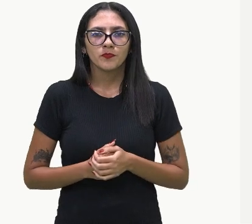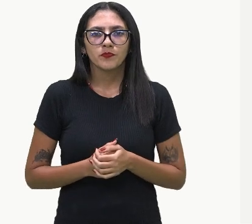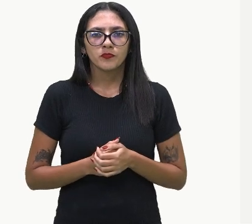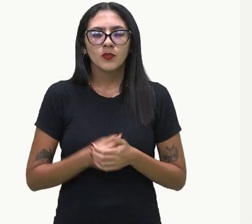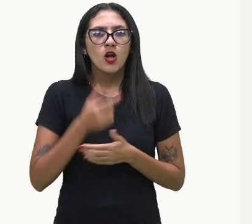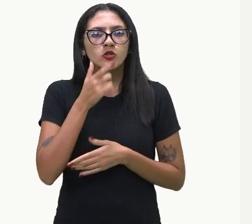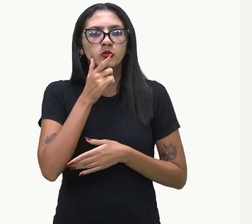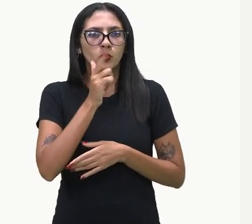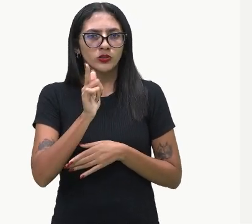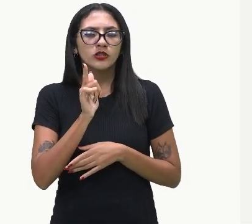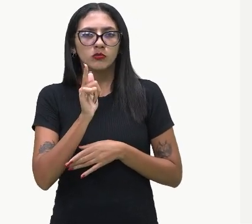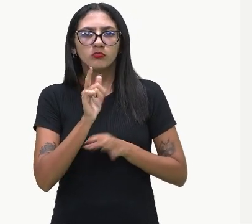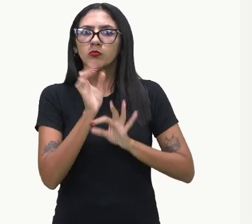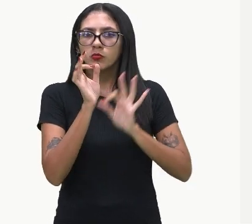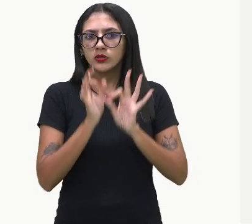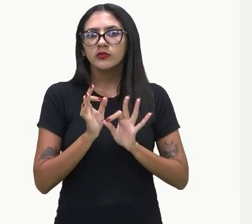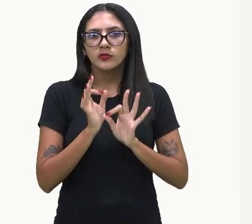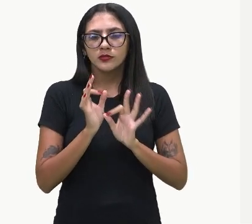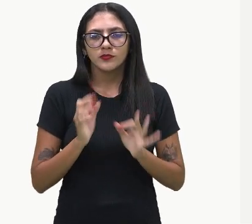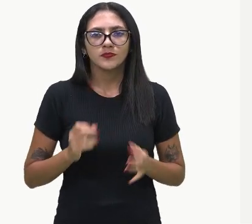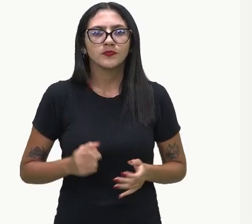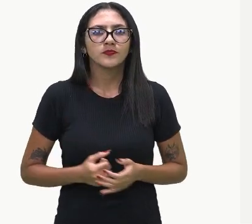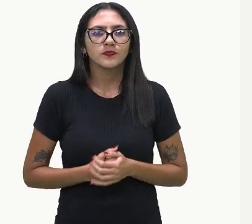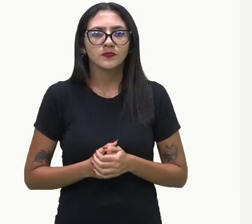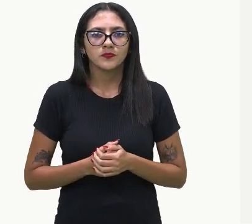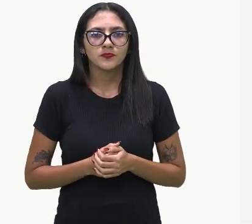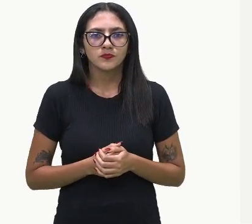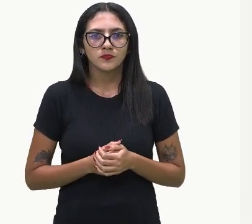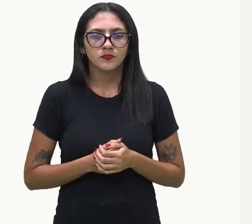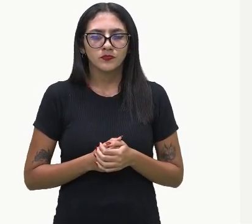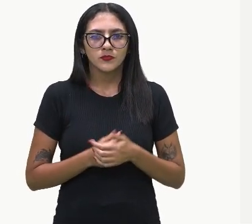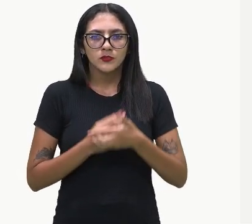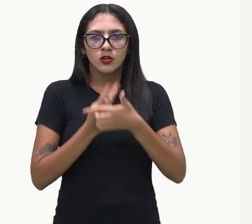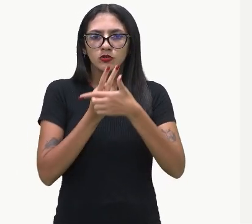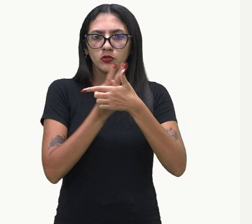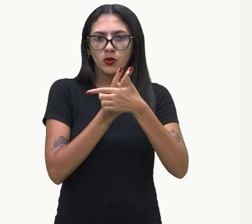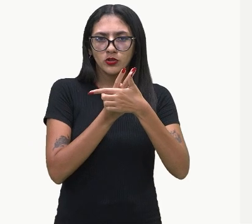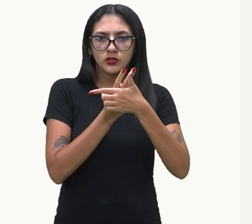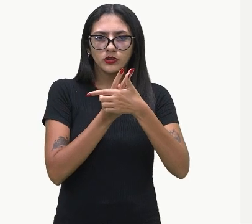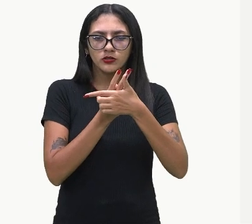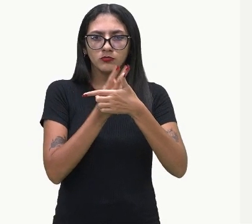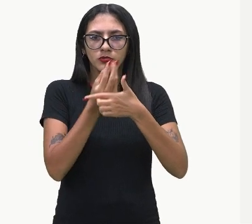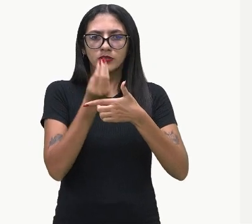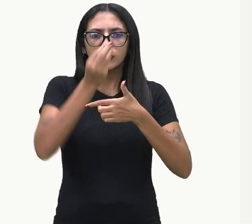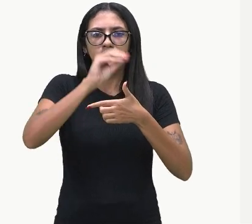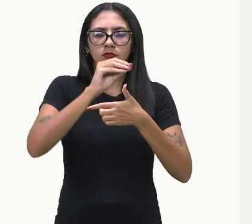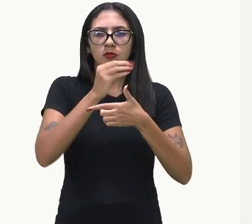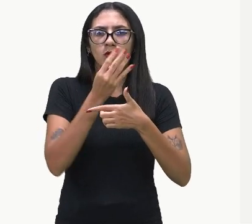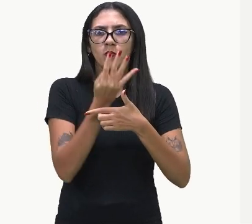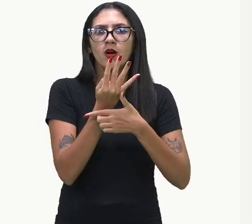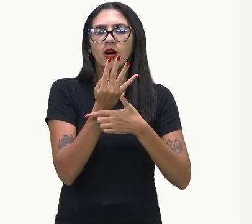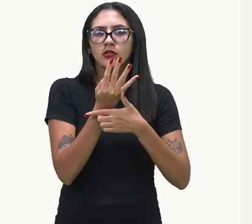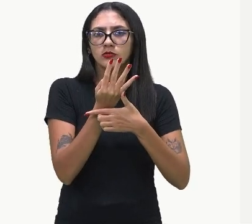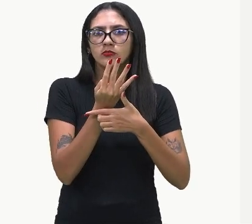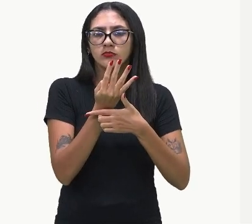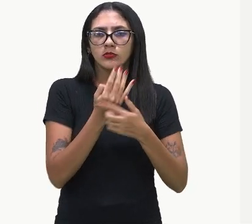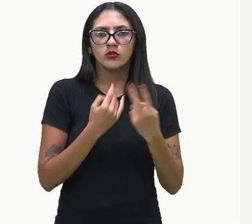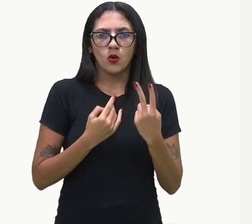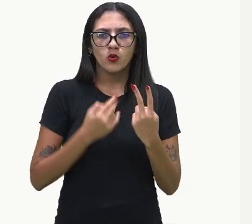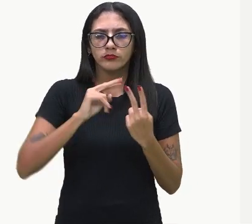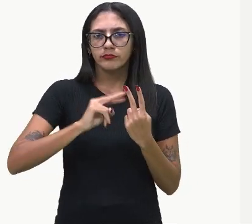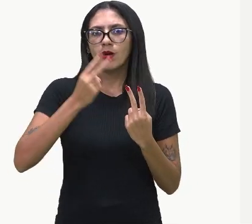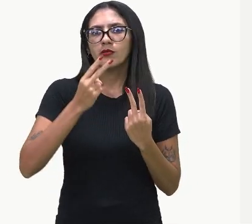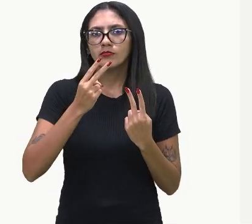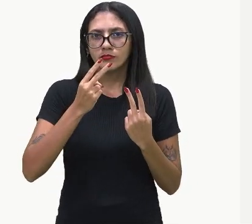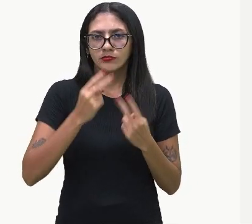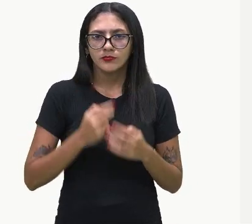vamos dizer assim, a mesma lógica. Ó, embaixo é 2, em cima é 4. 4 é o dobro de 2. Aqui do